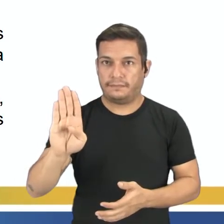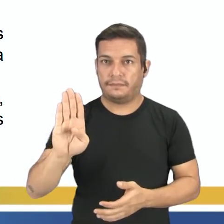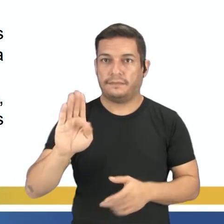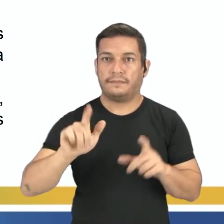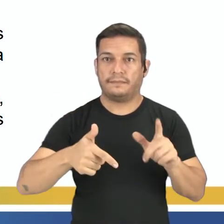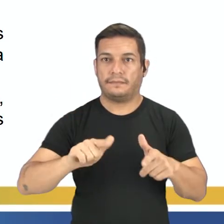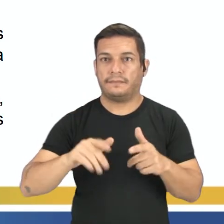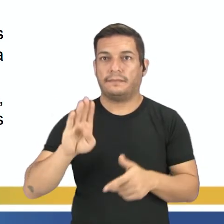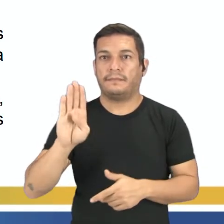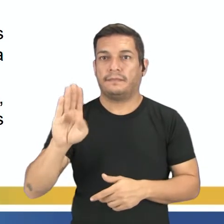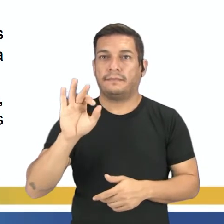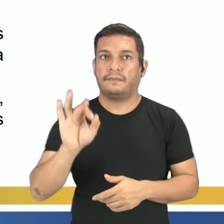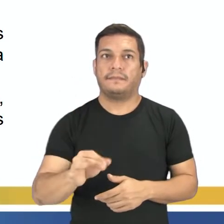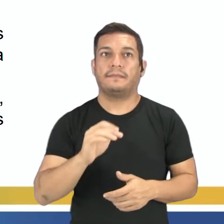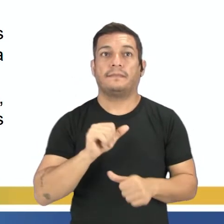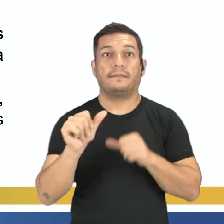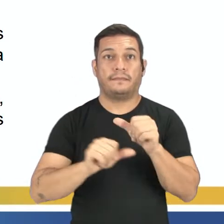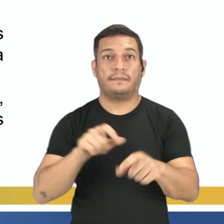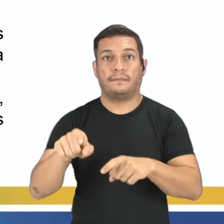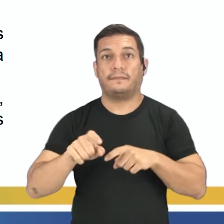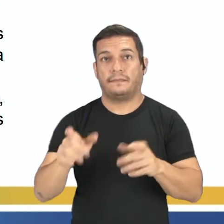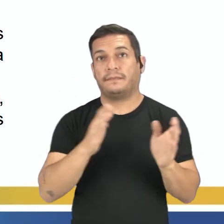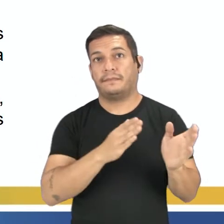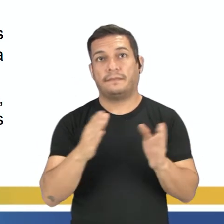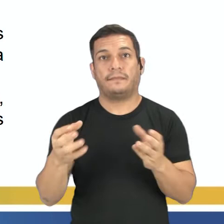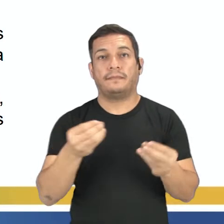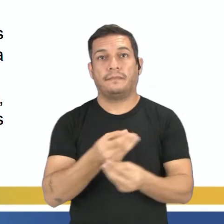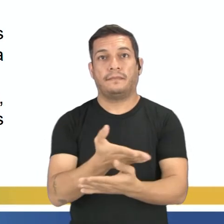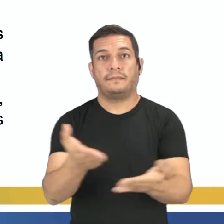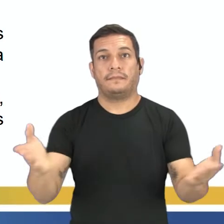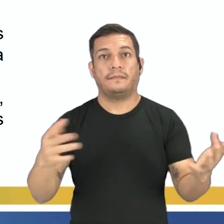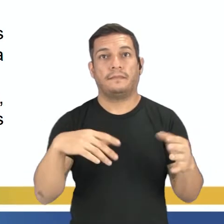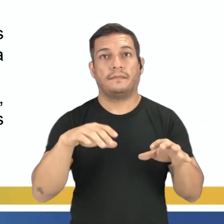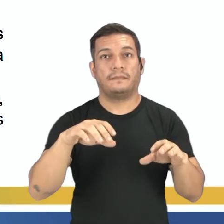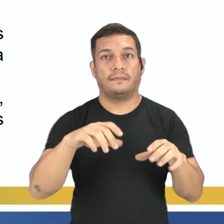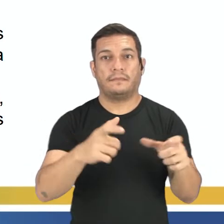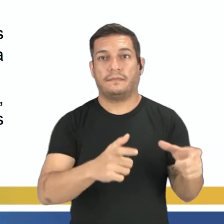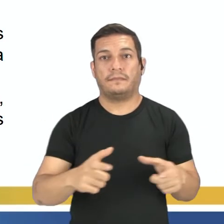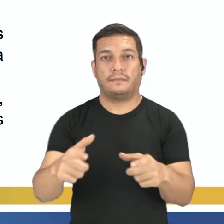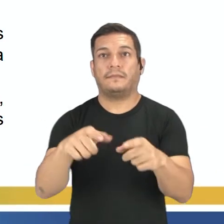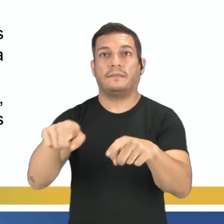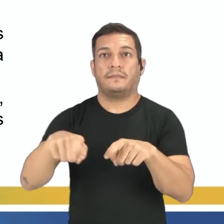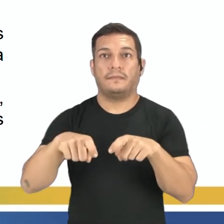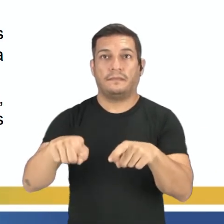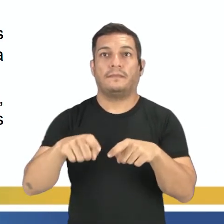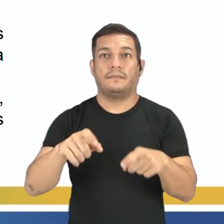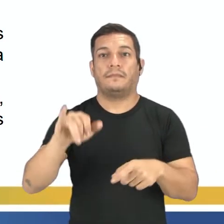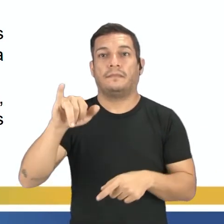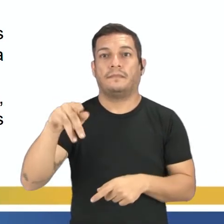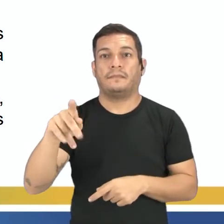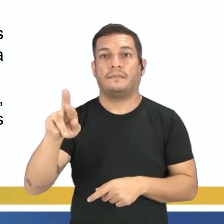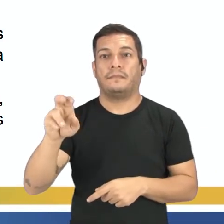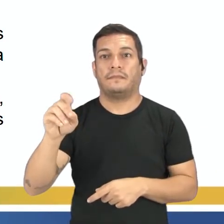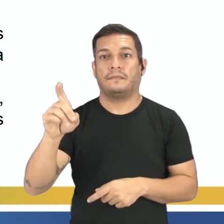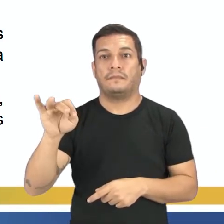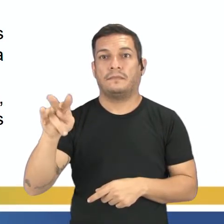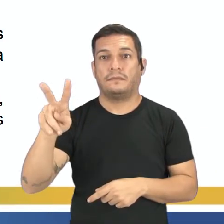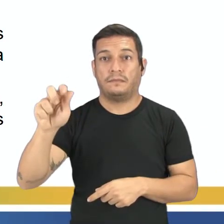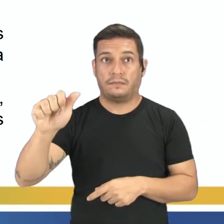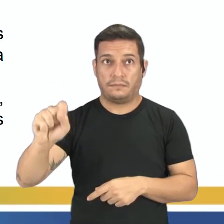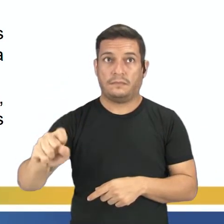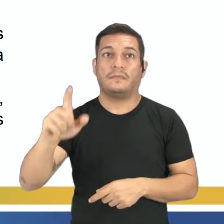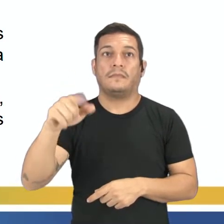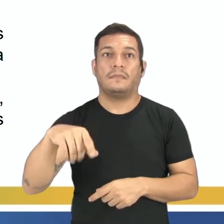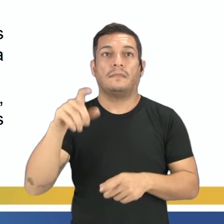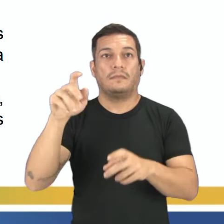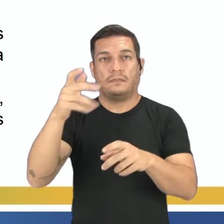letra B. A reforma agrária é o processo de redistribuição das propriedades rurais improdutivas